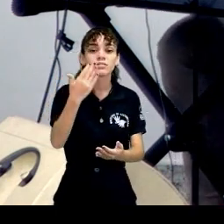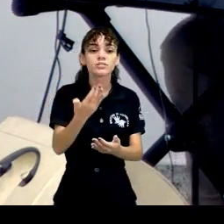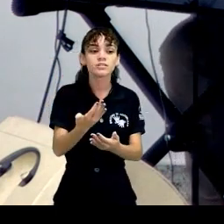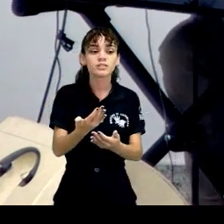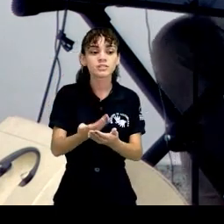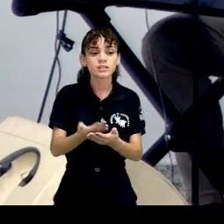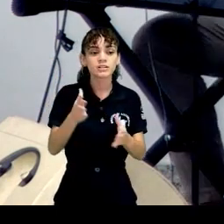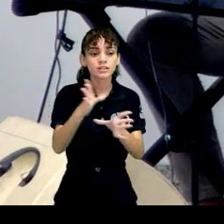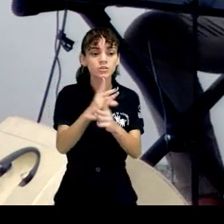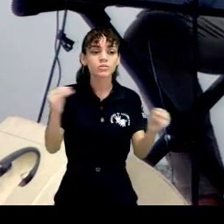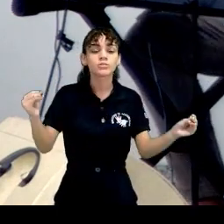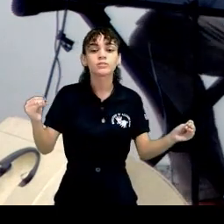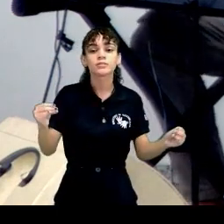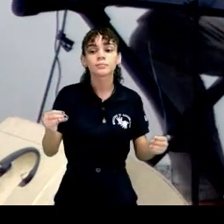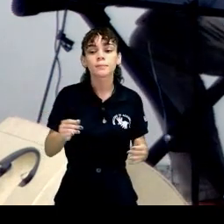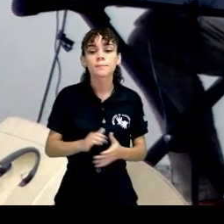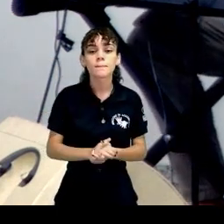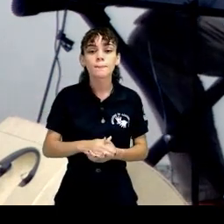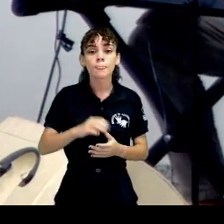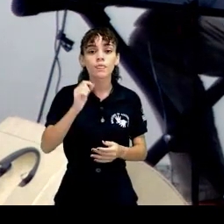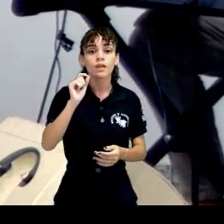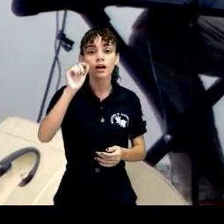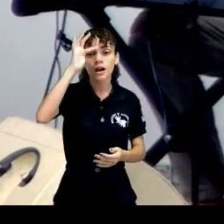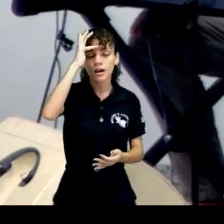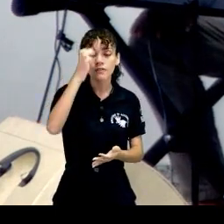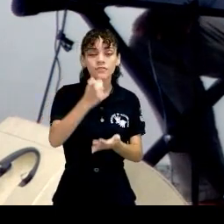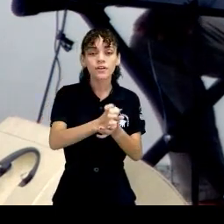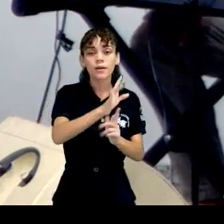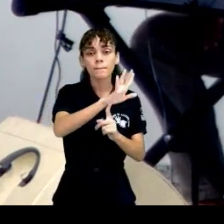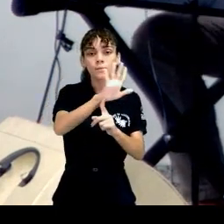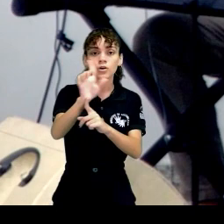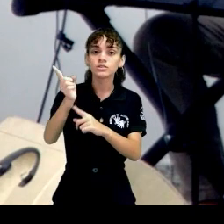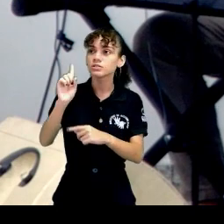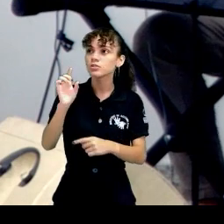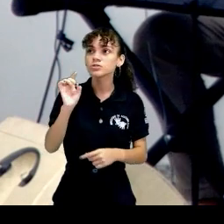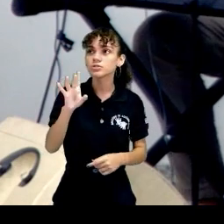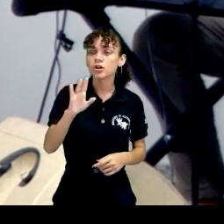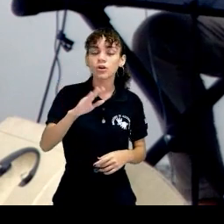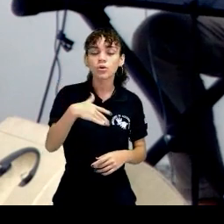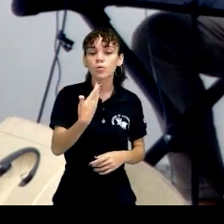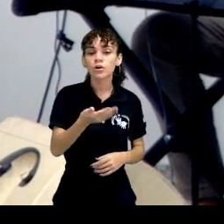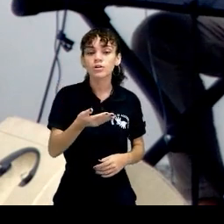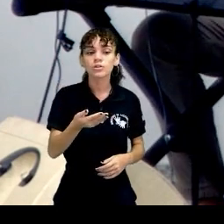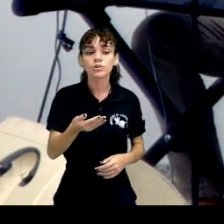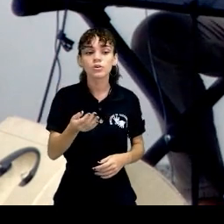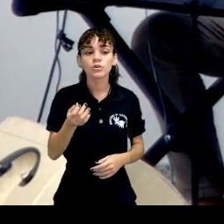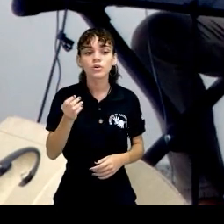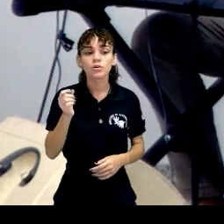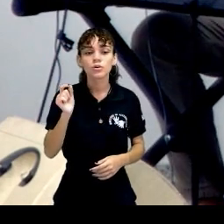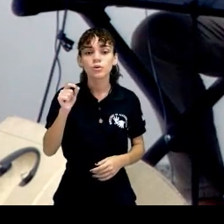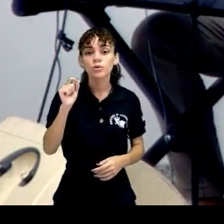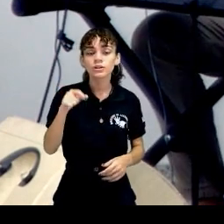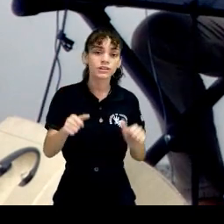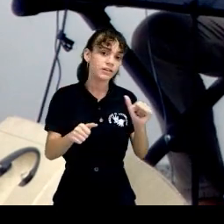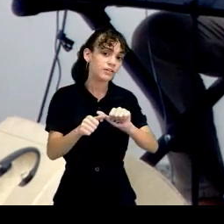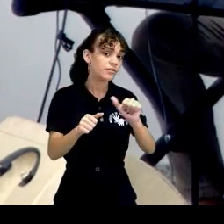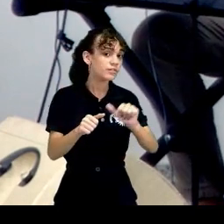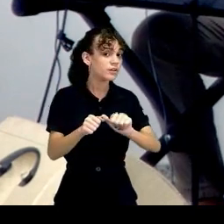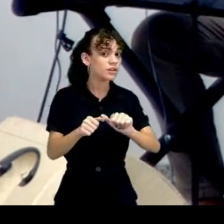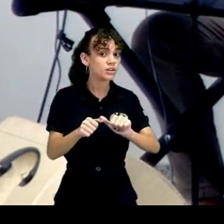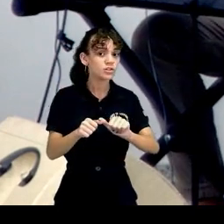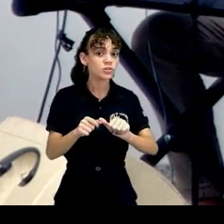apenas quando o fato é concretizado, quando o milagre acontece, mas no processo de espera de confiança de